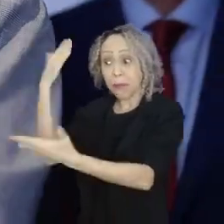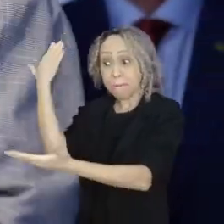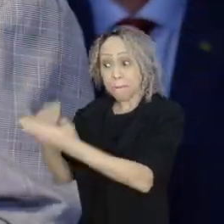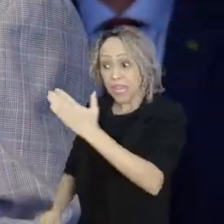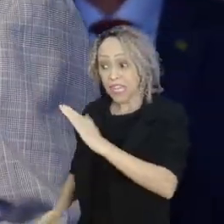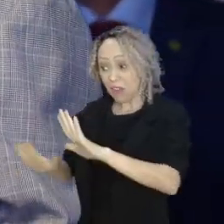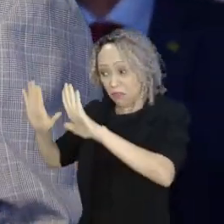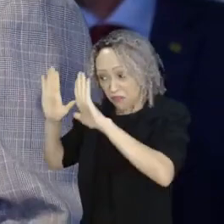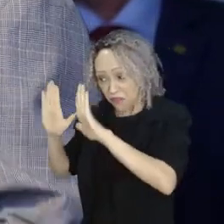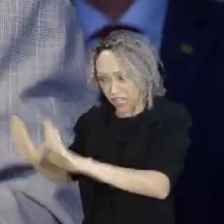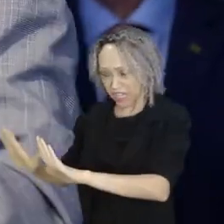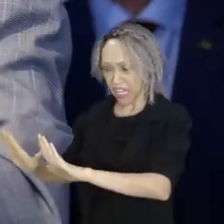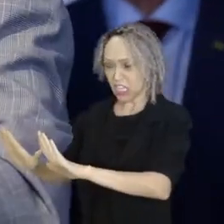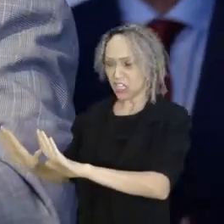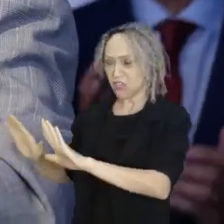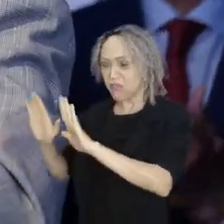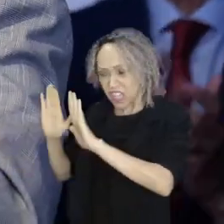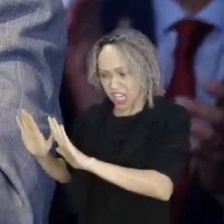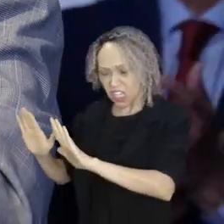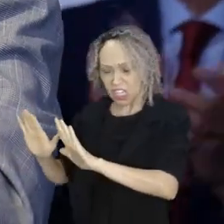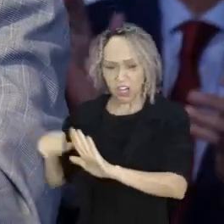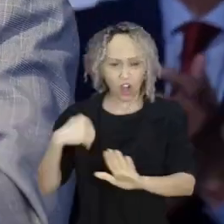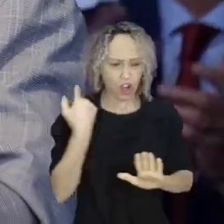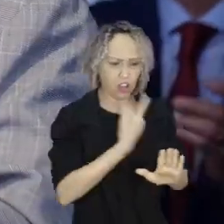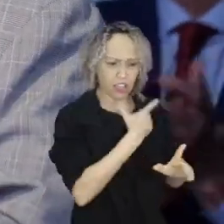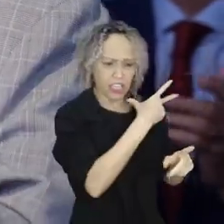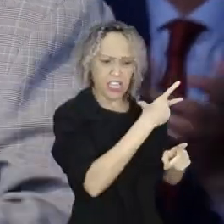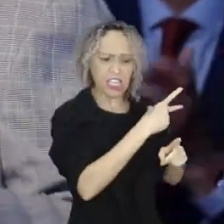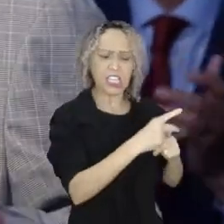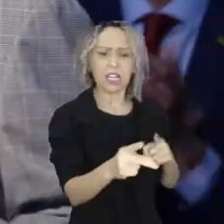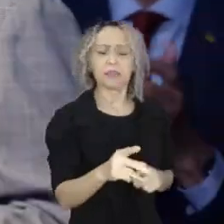festa popular aqui em Brasília. Um beijo.